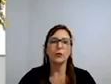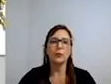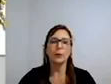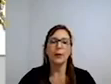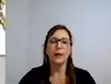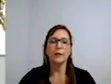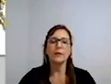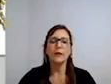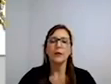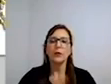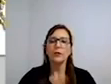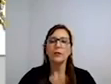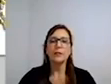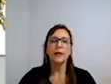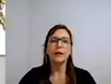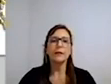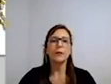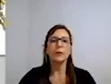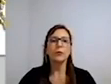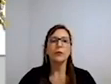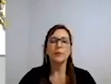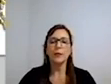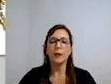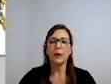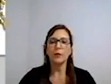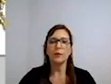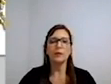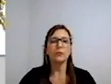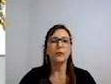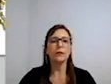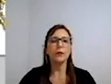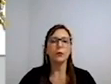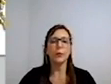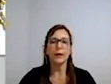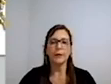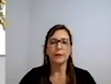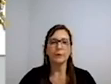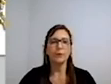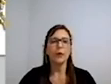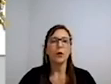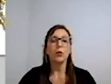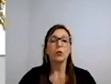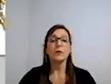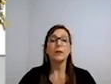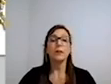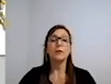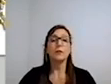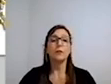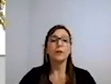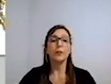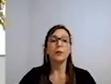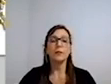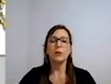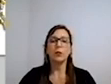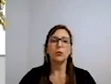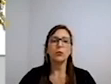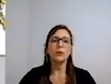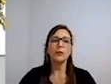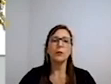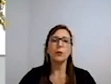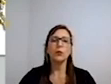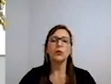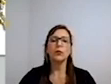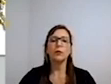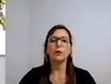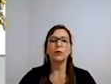são 12 pares, e os que saem da medula espinal, que são 31 pares. Os nervos são fibras que conduzem